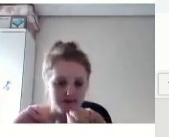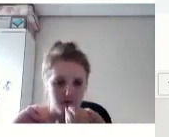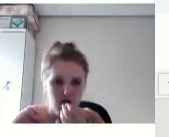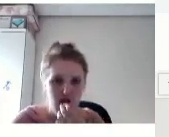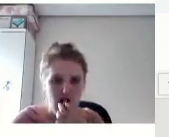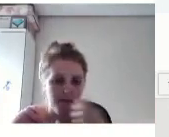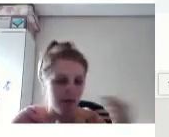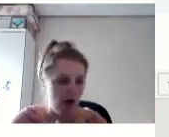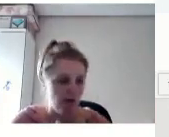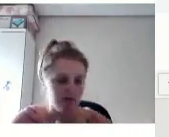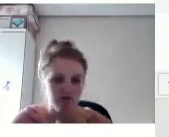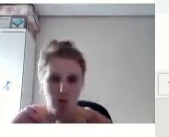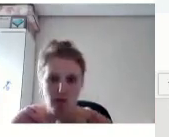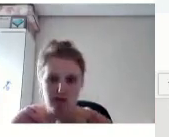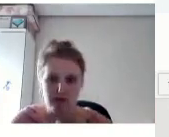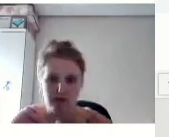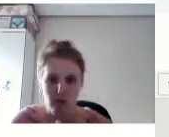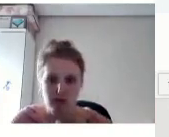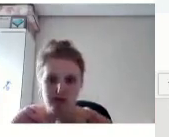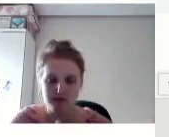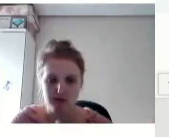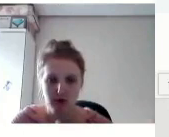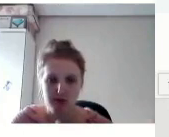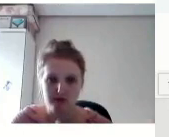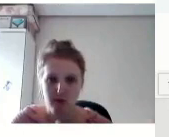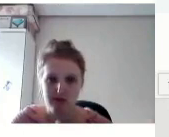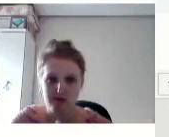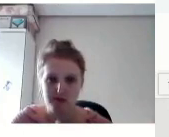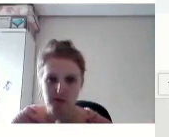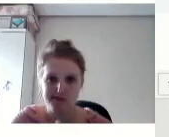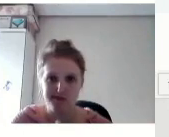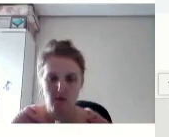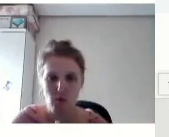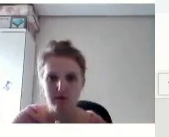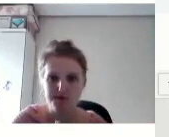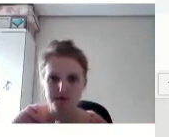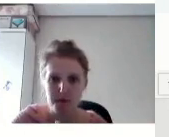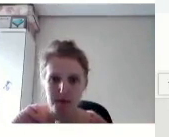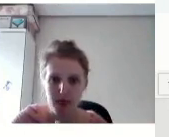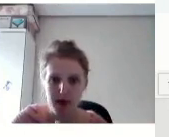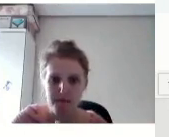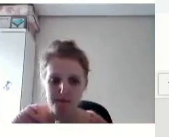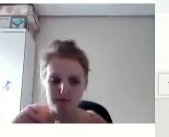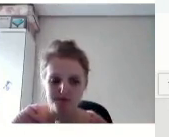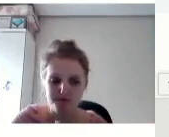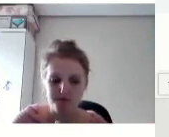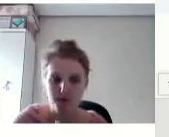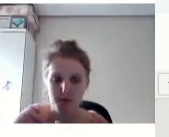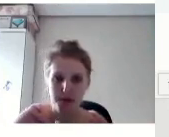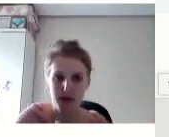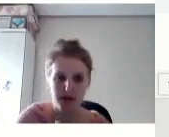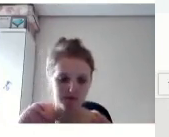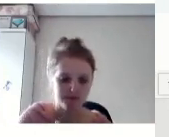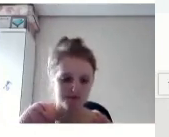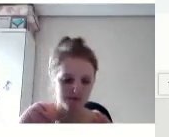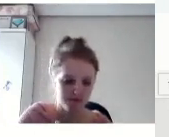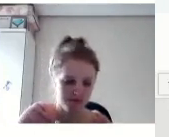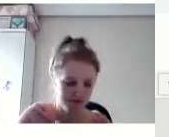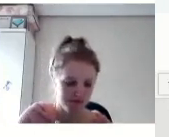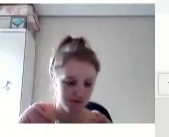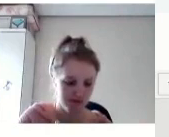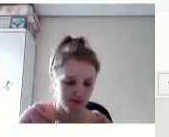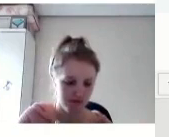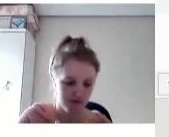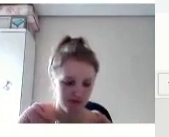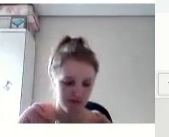campo canonicamente conjugado, que é aquele associado ao campo de Schrödinger psi. Né? Bom, se eu tenho π, se eu